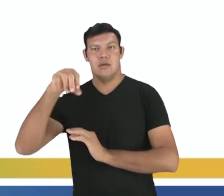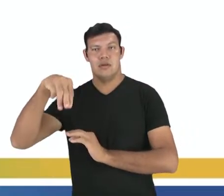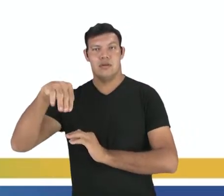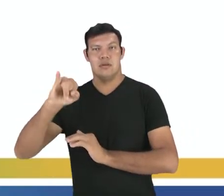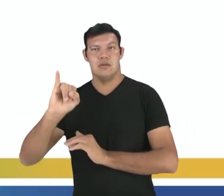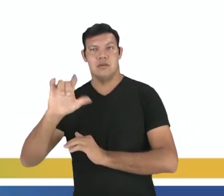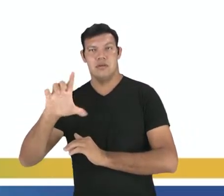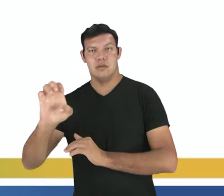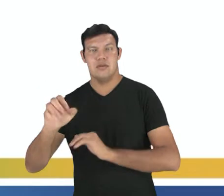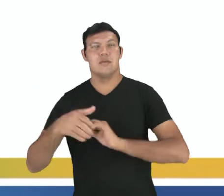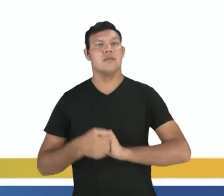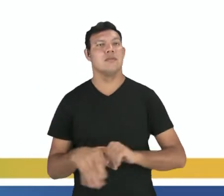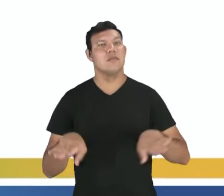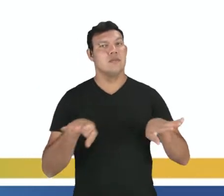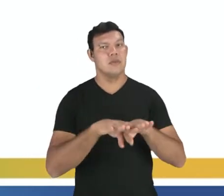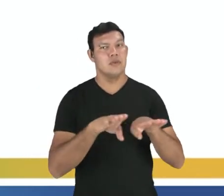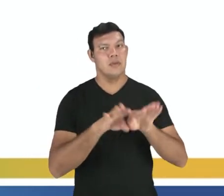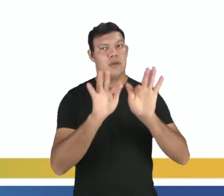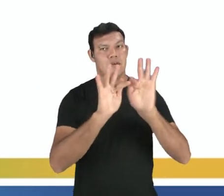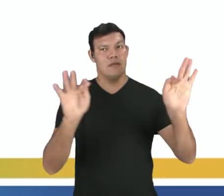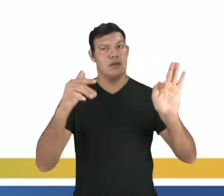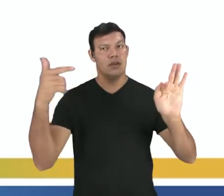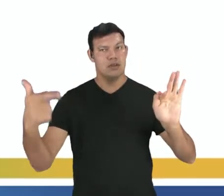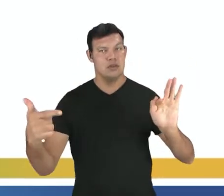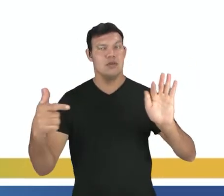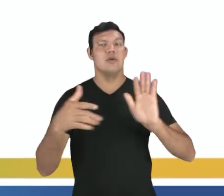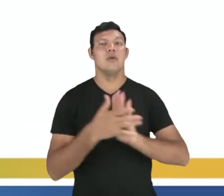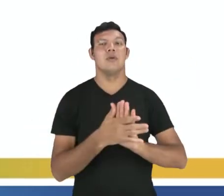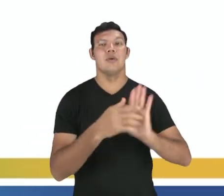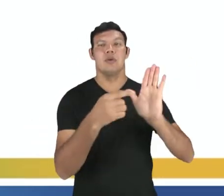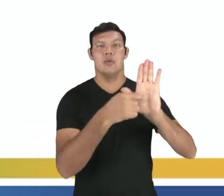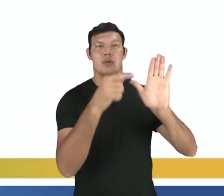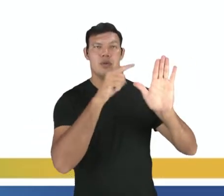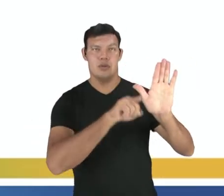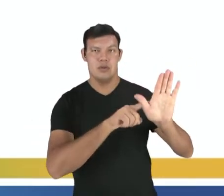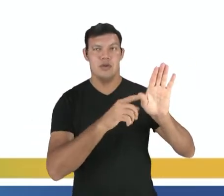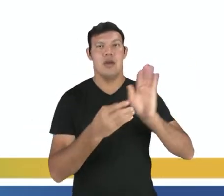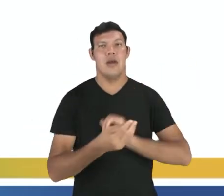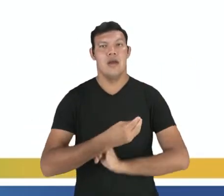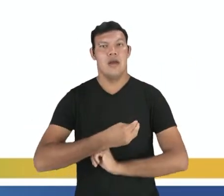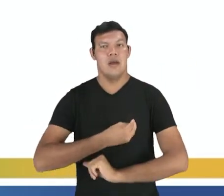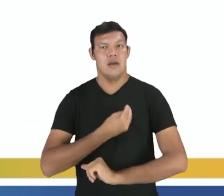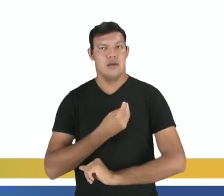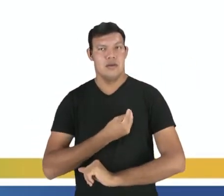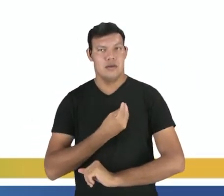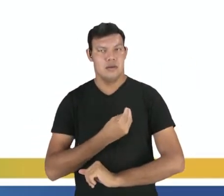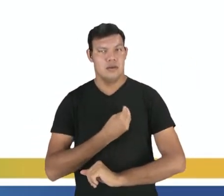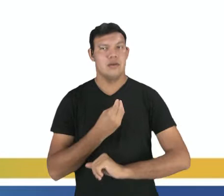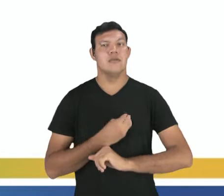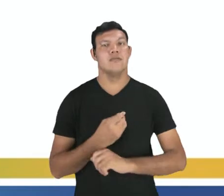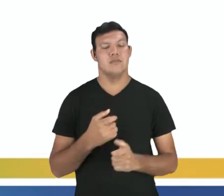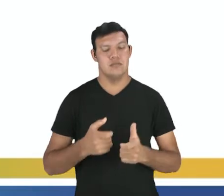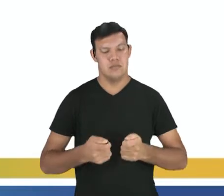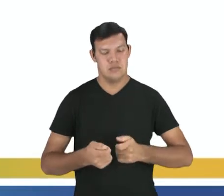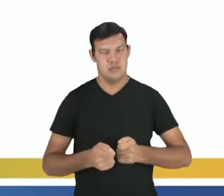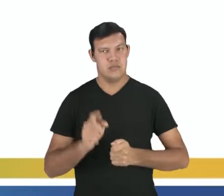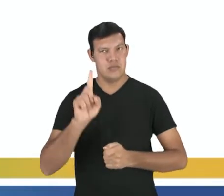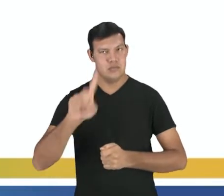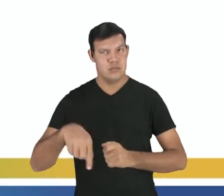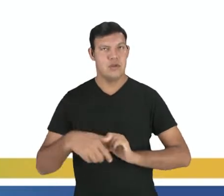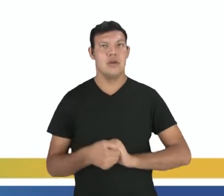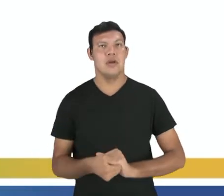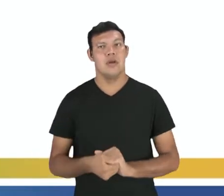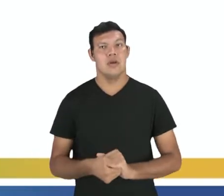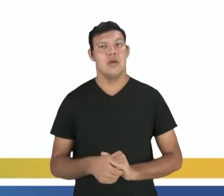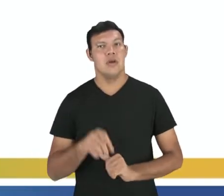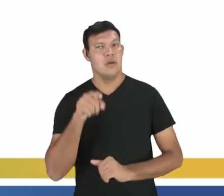metáfora. Também há uma comparação. Life is a game. Comparando a vida com o jogo, mas sem a presença do